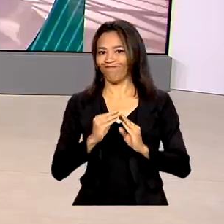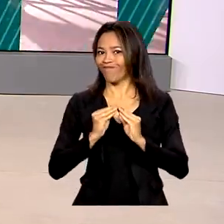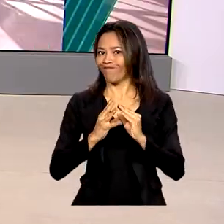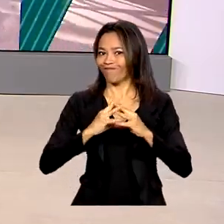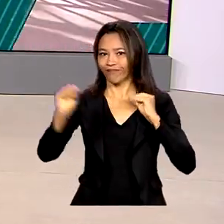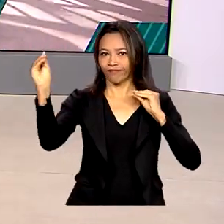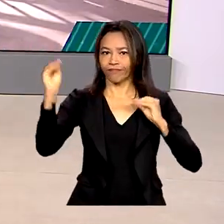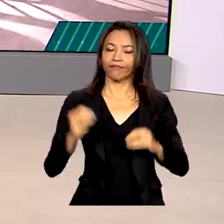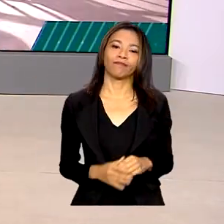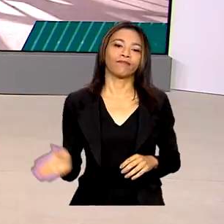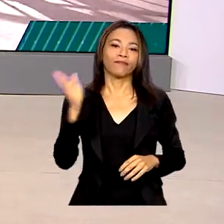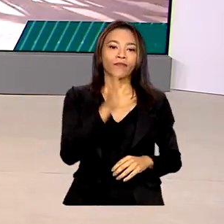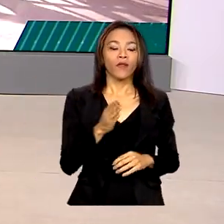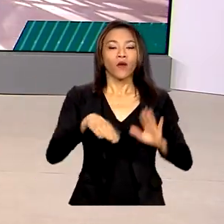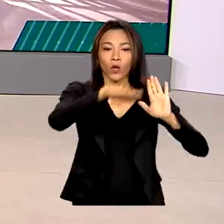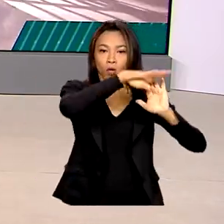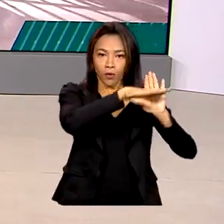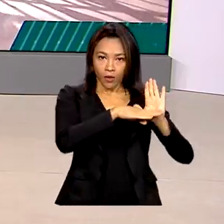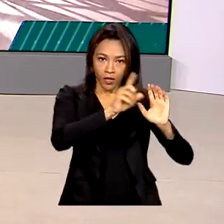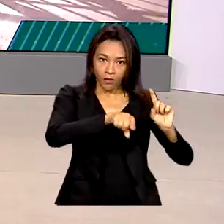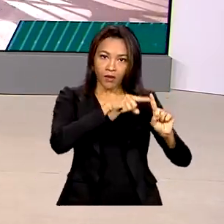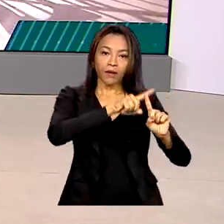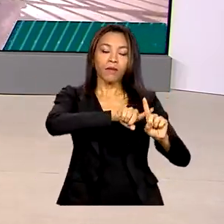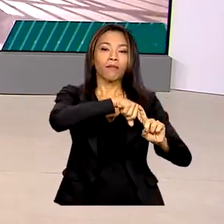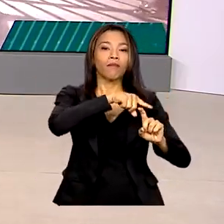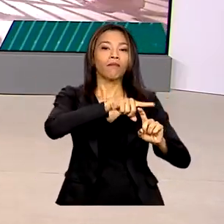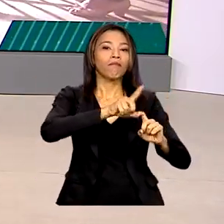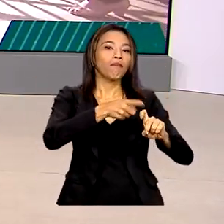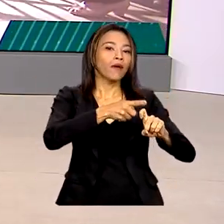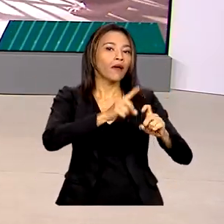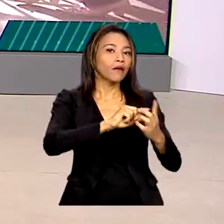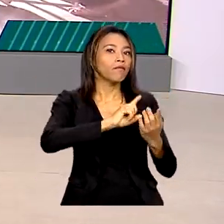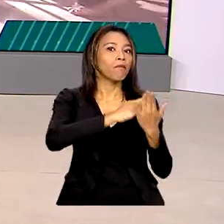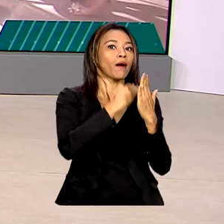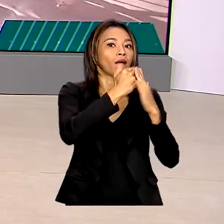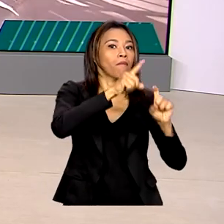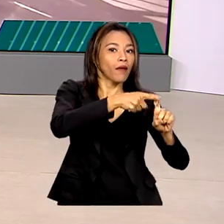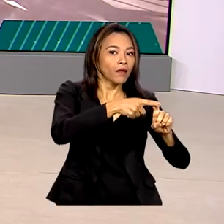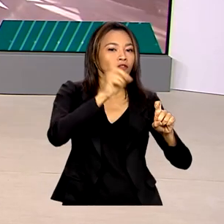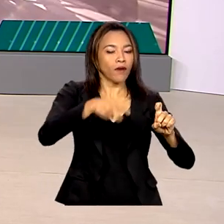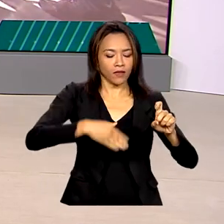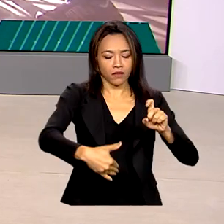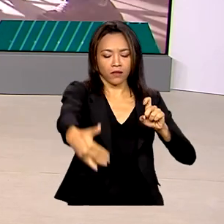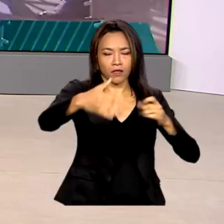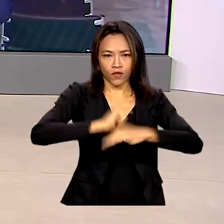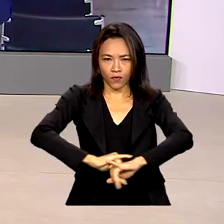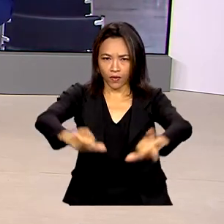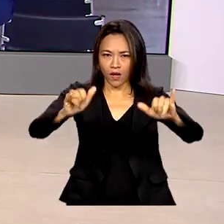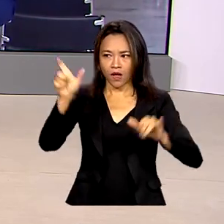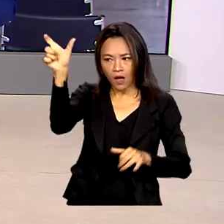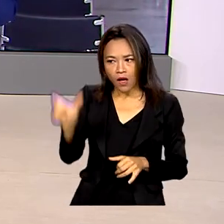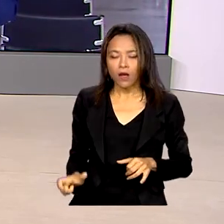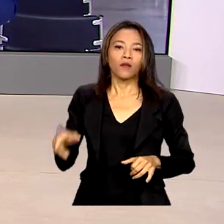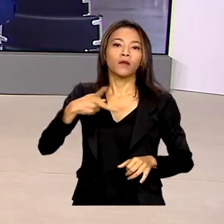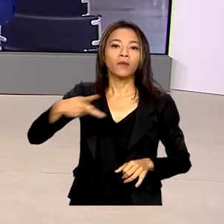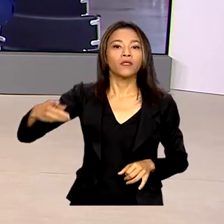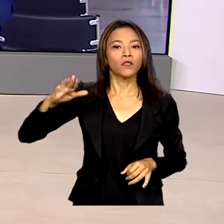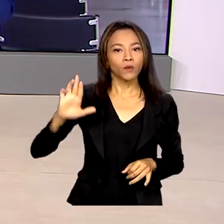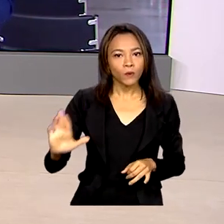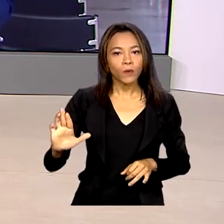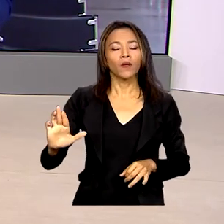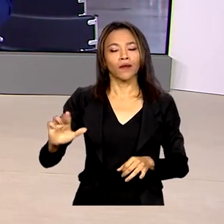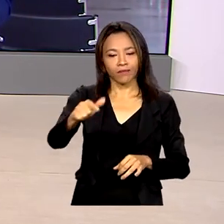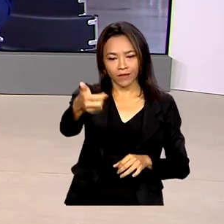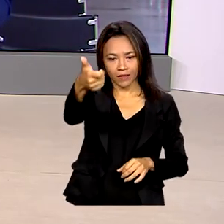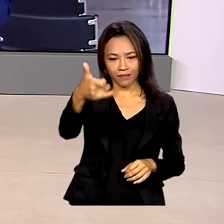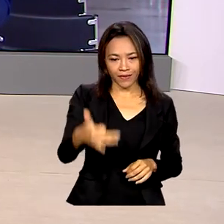O programa Mais Médicos será relançado hoje pelo presidente Lula. O repórter Glauco de Queiroz traz ao vivo